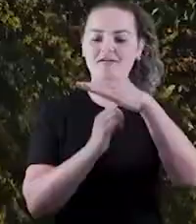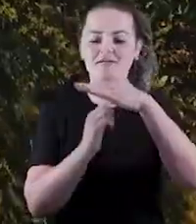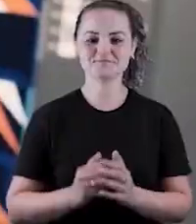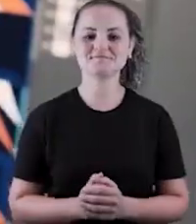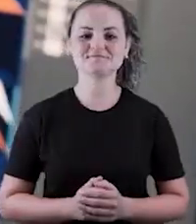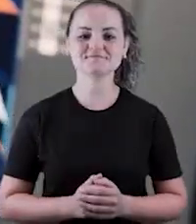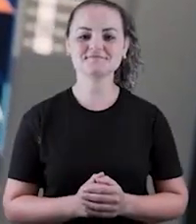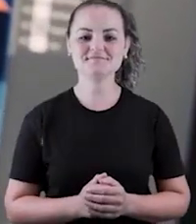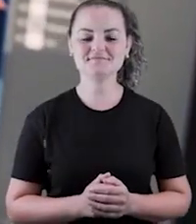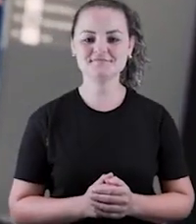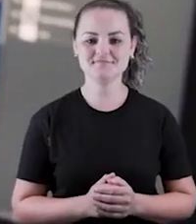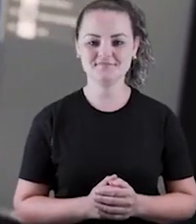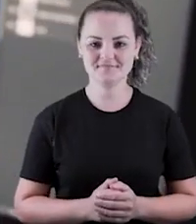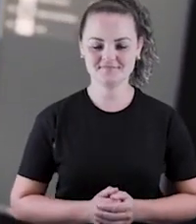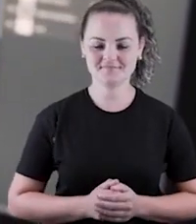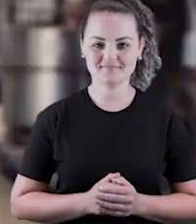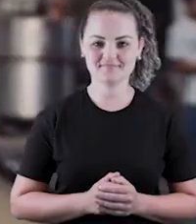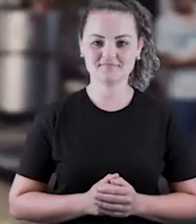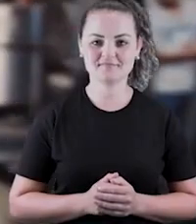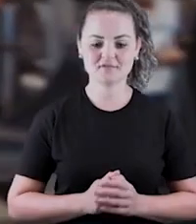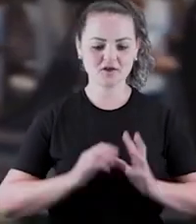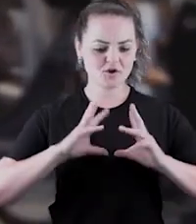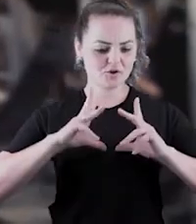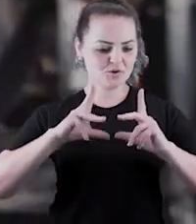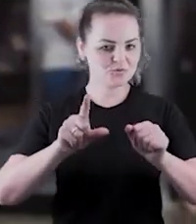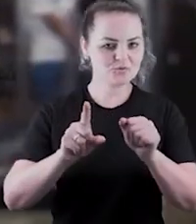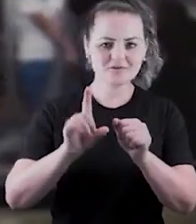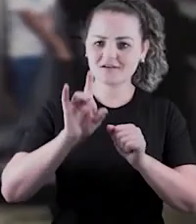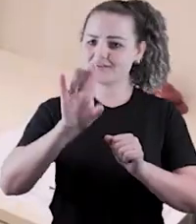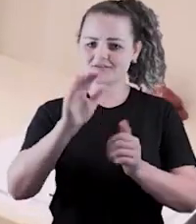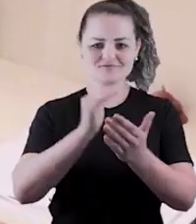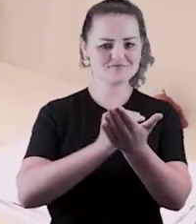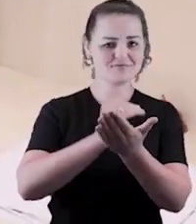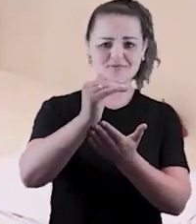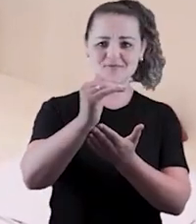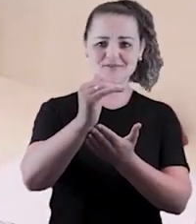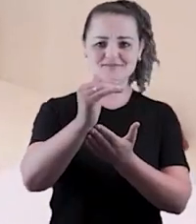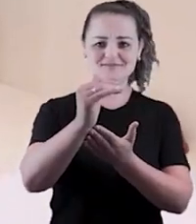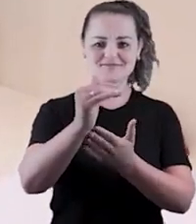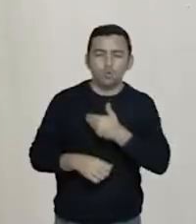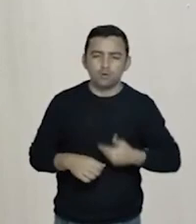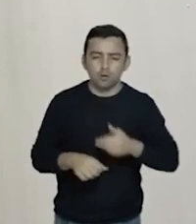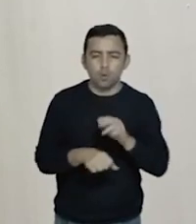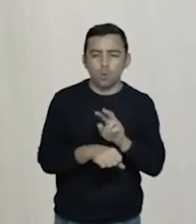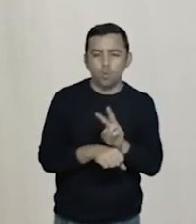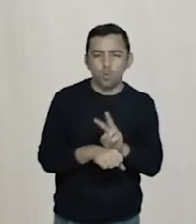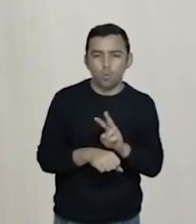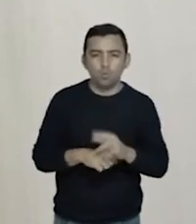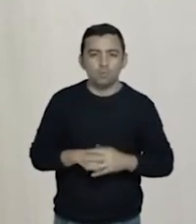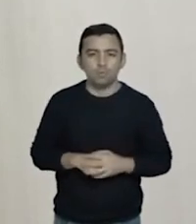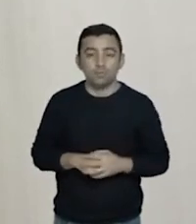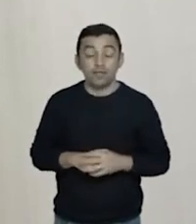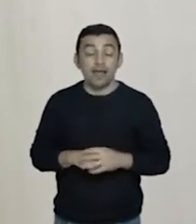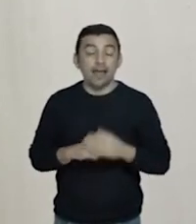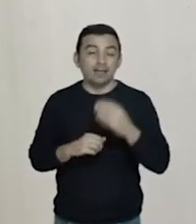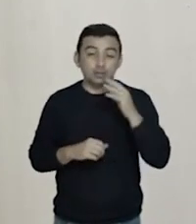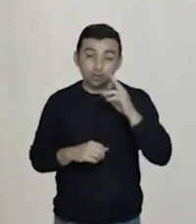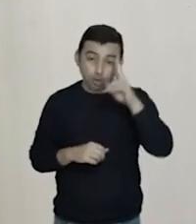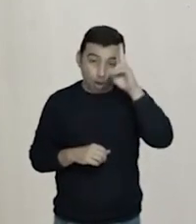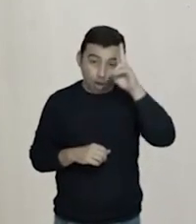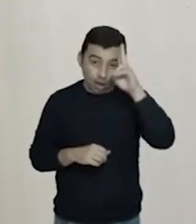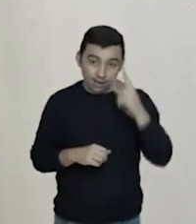da Malwee uma das maiores empresas de moda do país sediada em Jaraguá do Sul a história da malween marcado